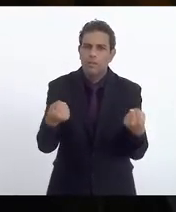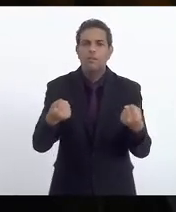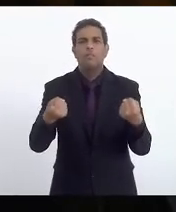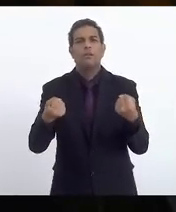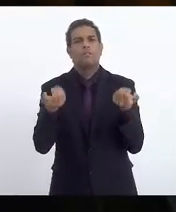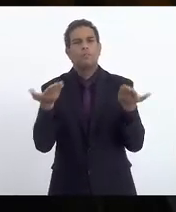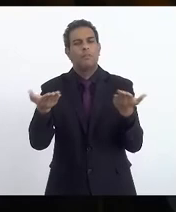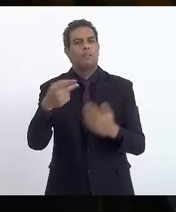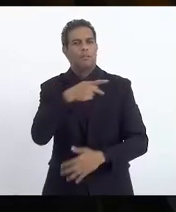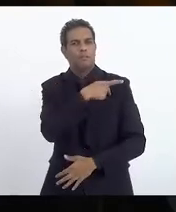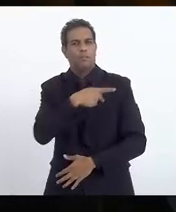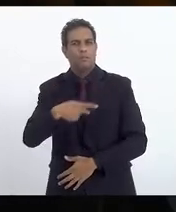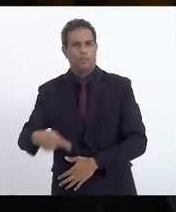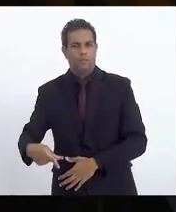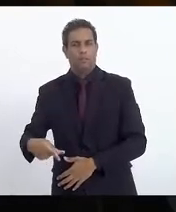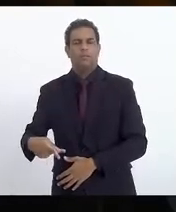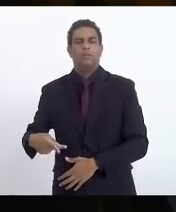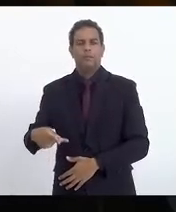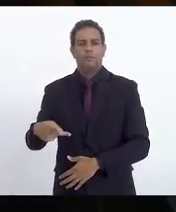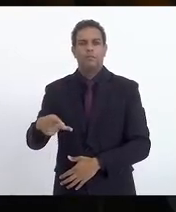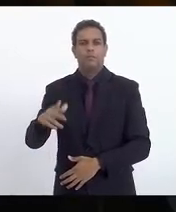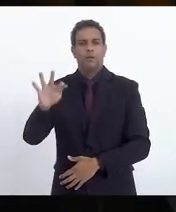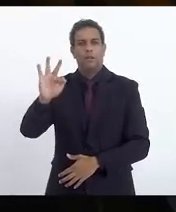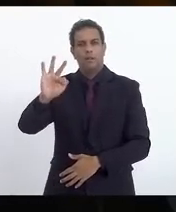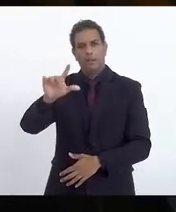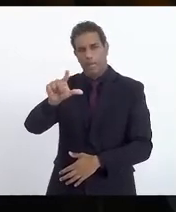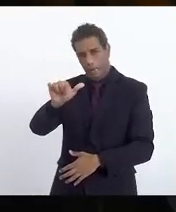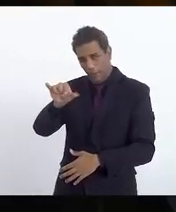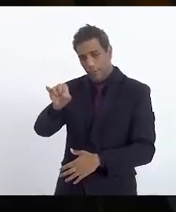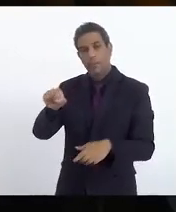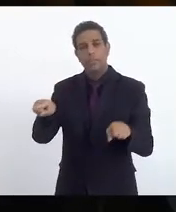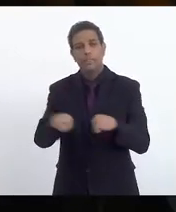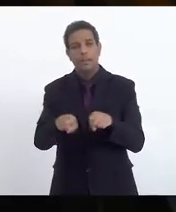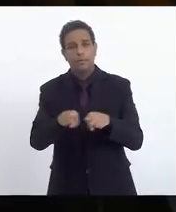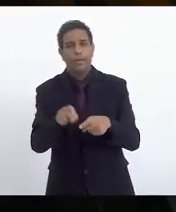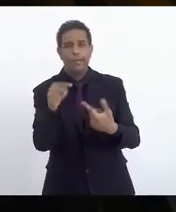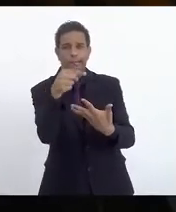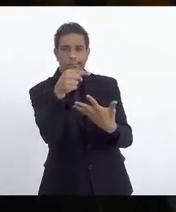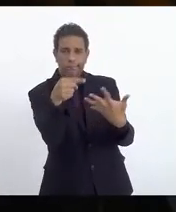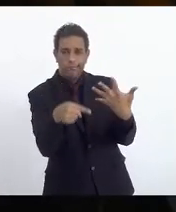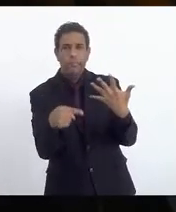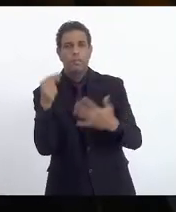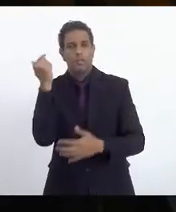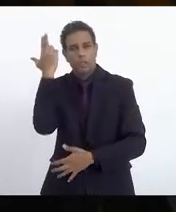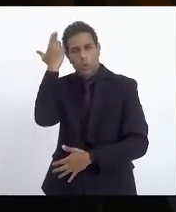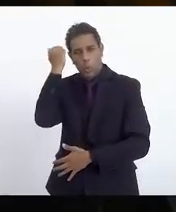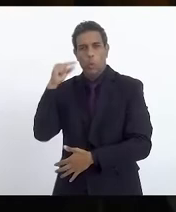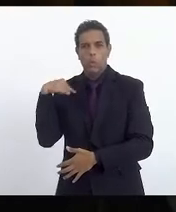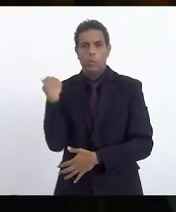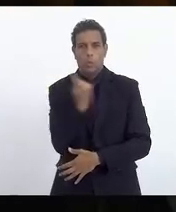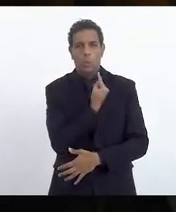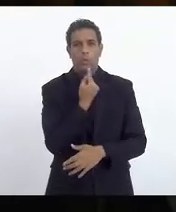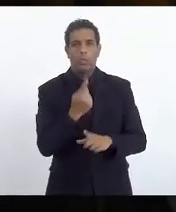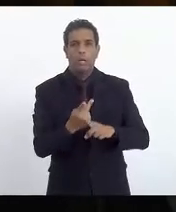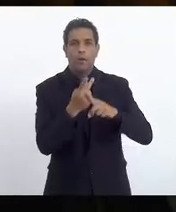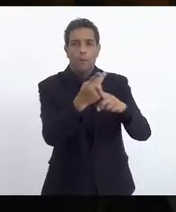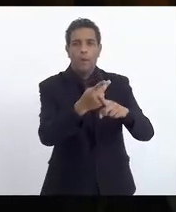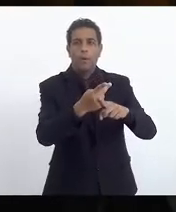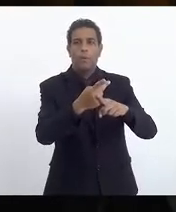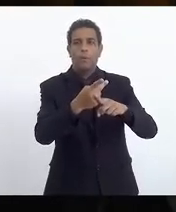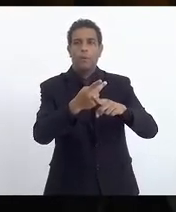presídio presidida pelo Flávio Serafim e dá para o participar comparticipa melhor ma Coelho e A Procuradoria da